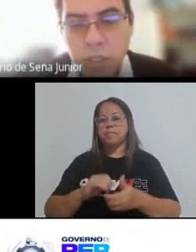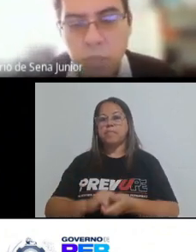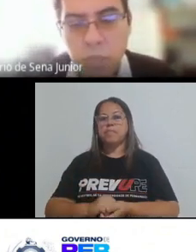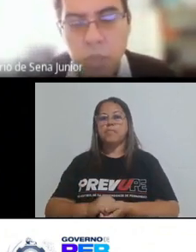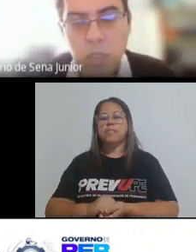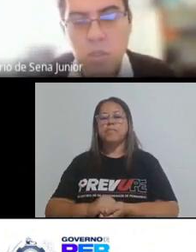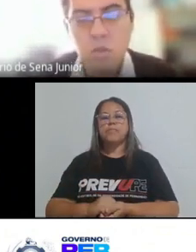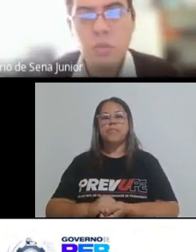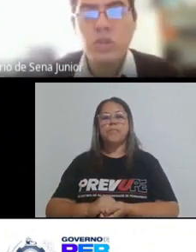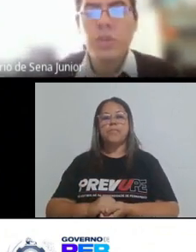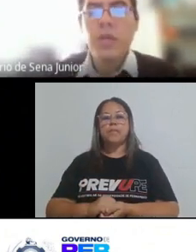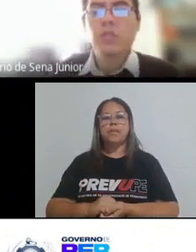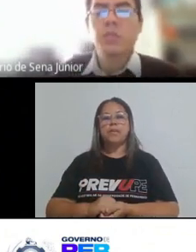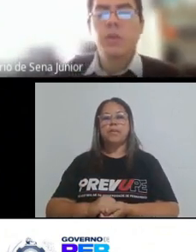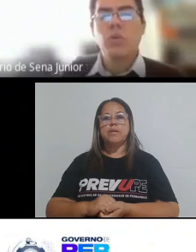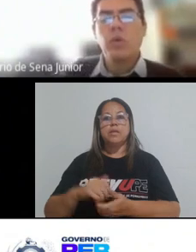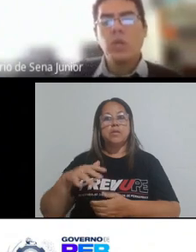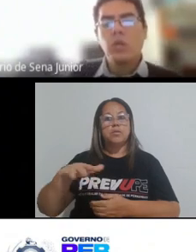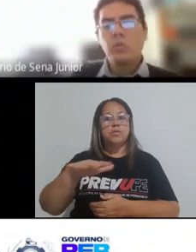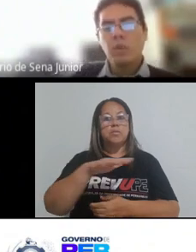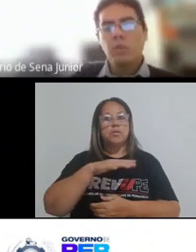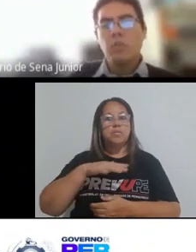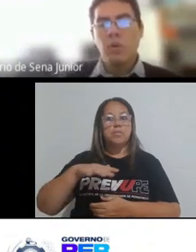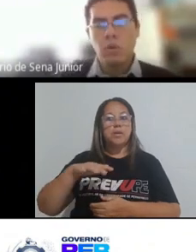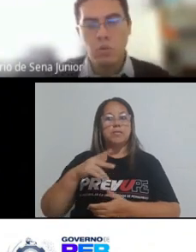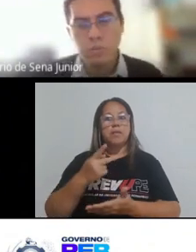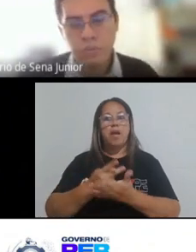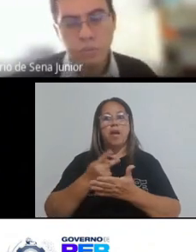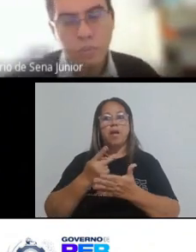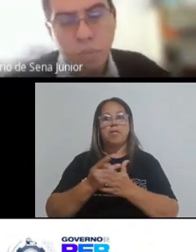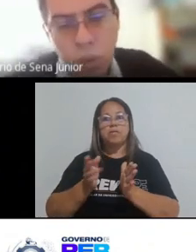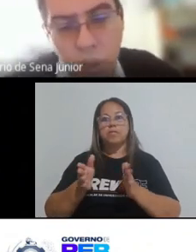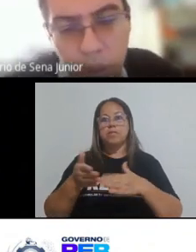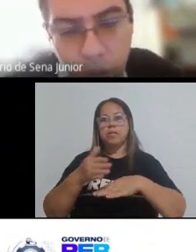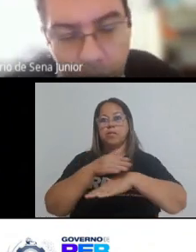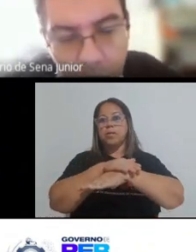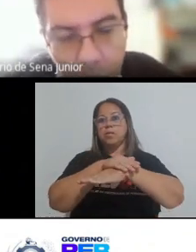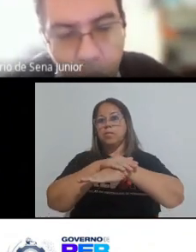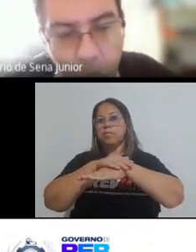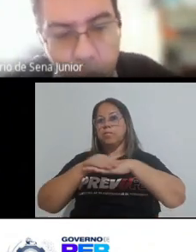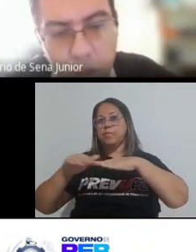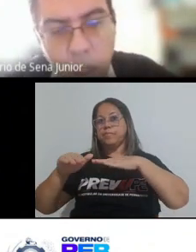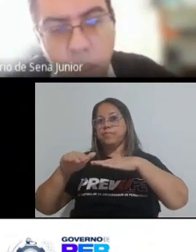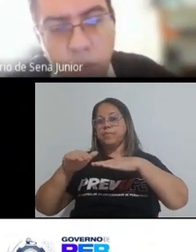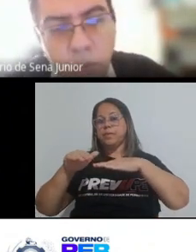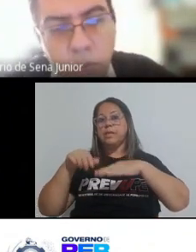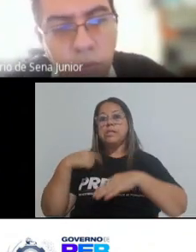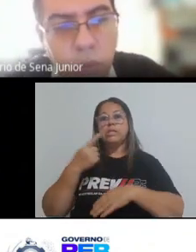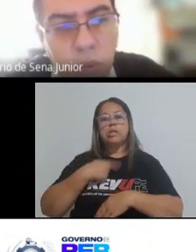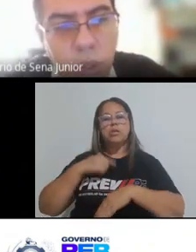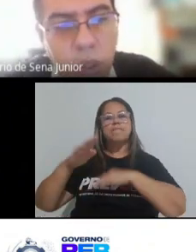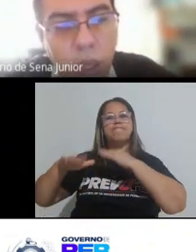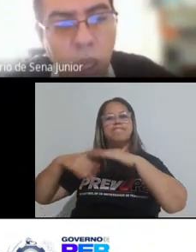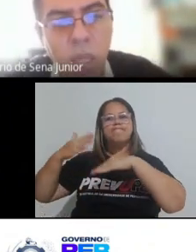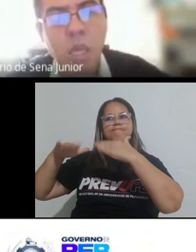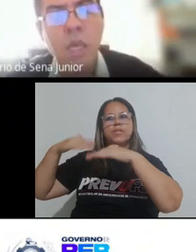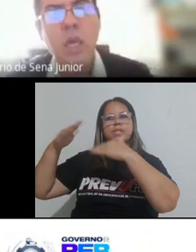precisamente sobre o espaço percorrido pelo bloco. se nós desenvolvemos